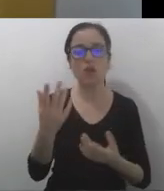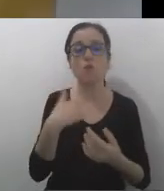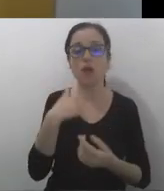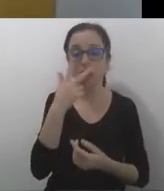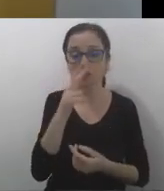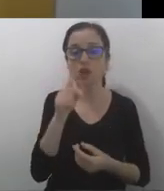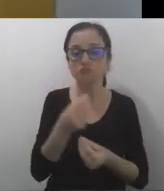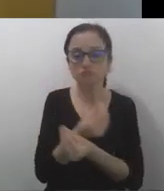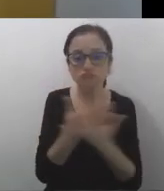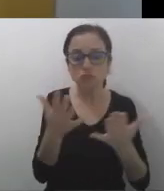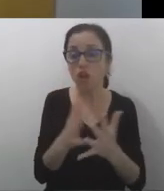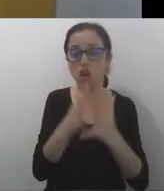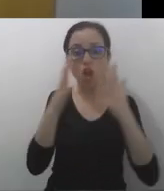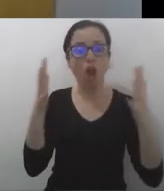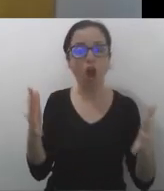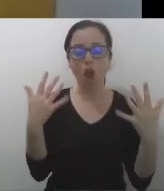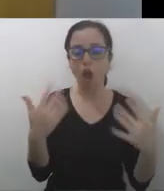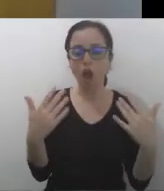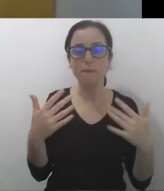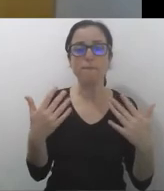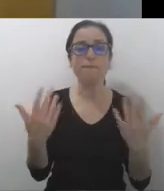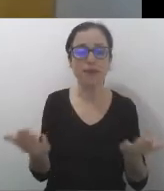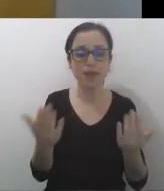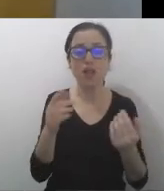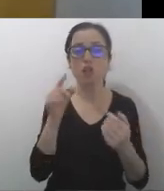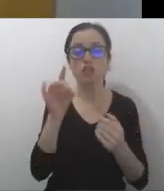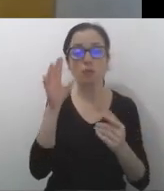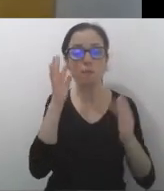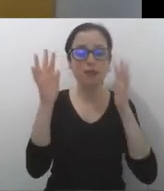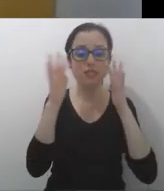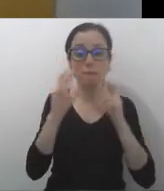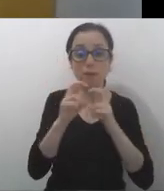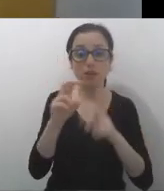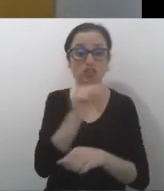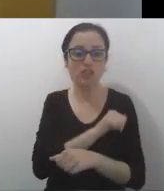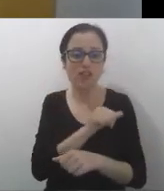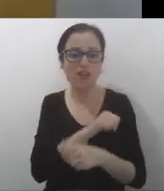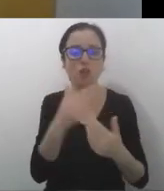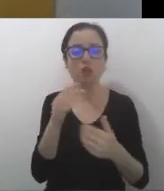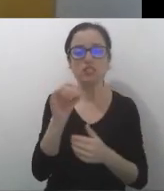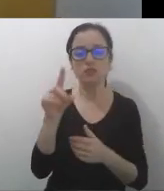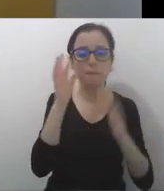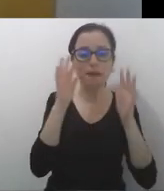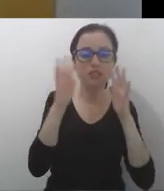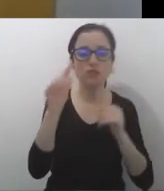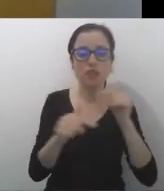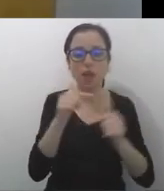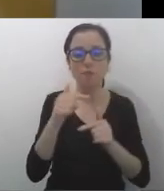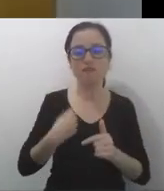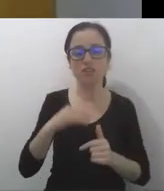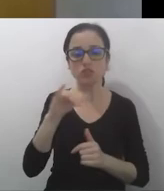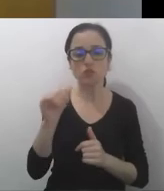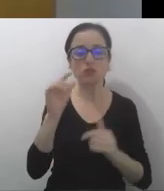Rio de Janeiro, você pensar o trabalho da vida do Joaquim, o trabalho da vida do Fred, já que eles estão aqui. Mas é pouco isso. Você tem